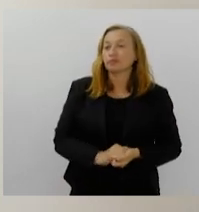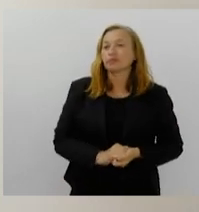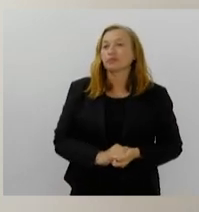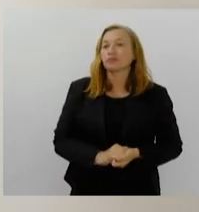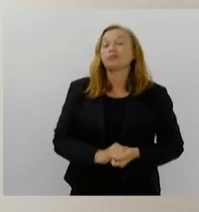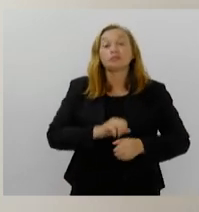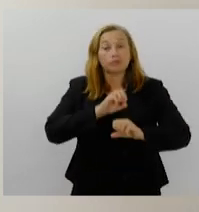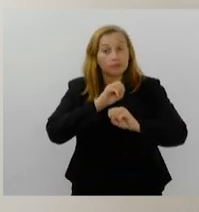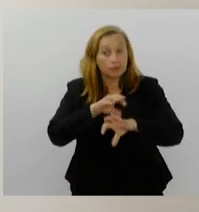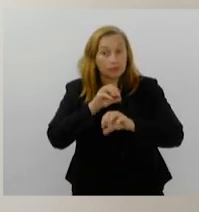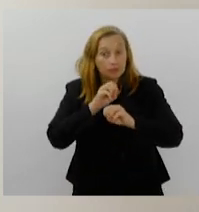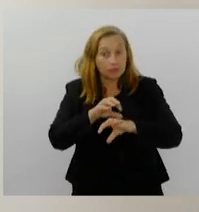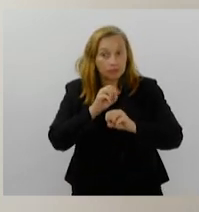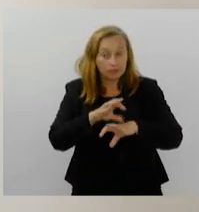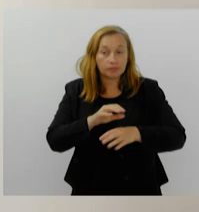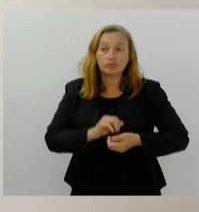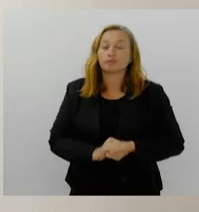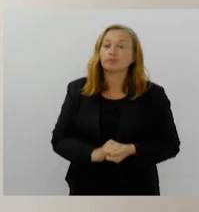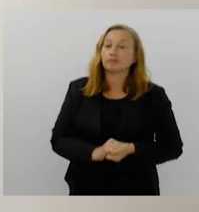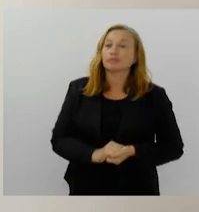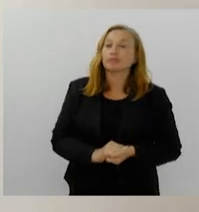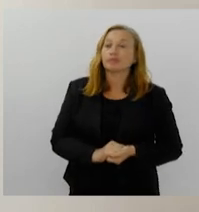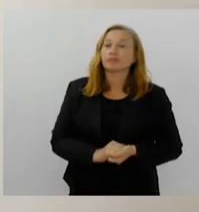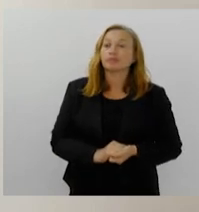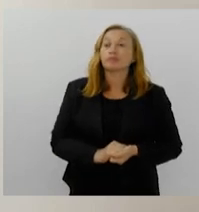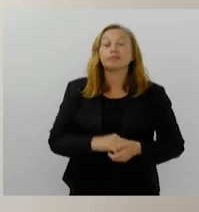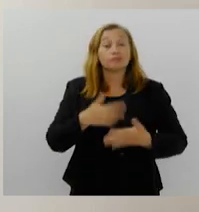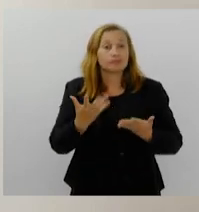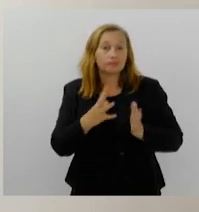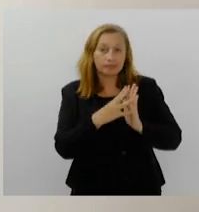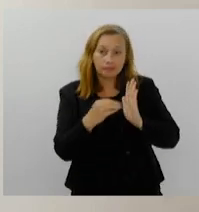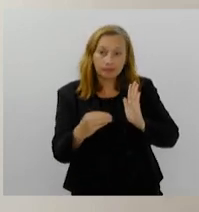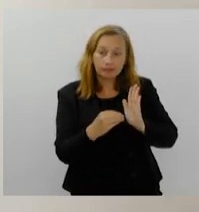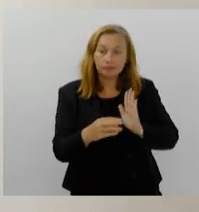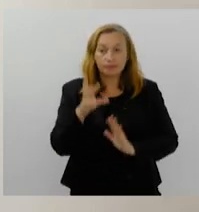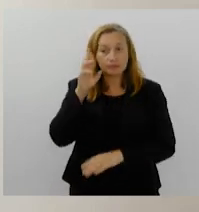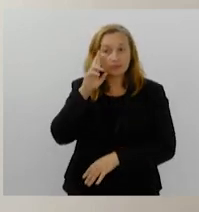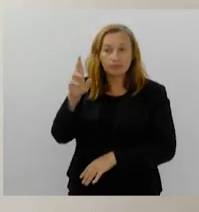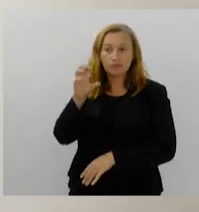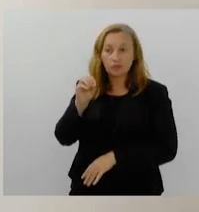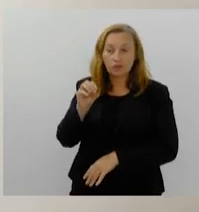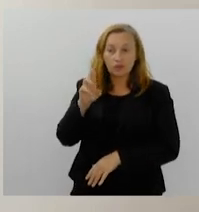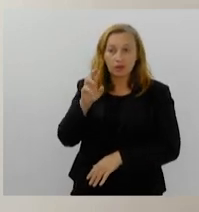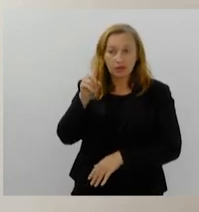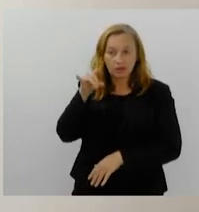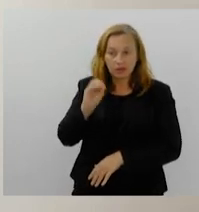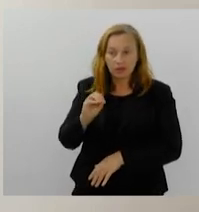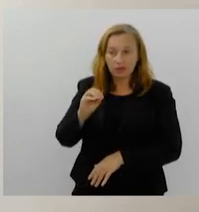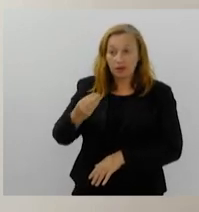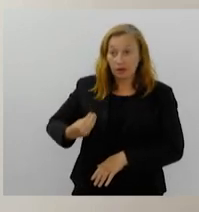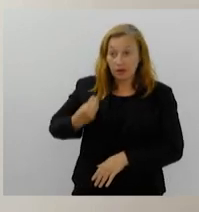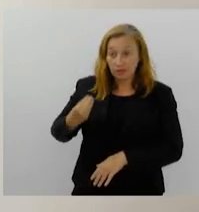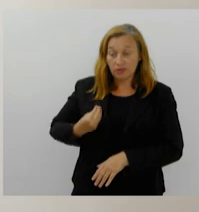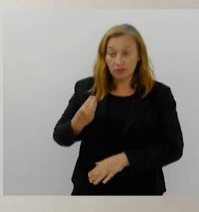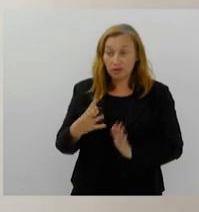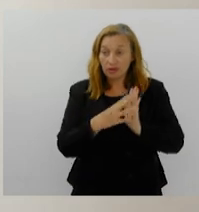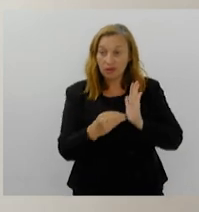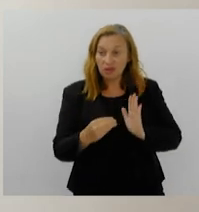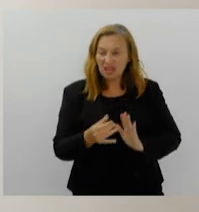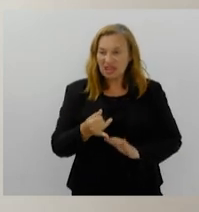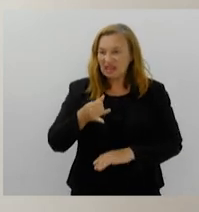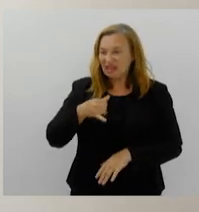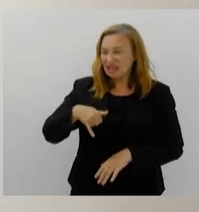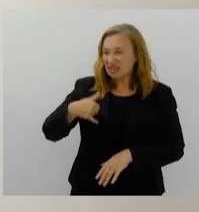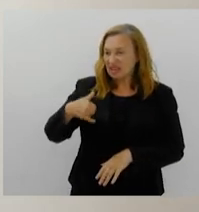de educar pelo exemplo. E por falar em exemplo, o senhor Orlandino é um exemplo vivo de que a idade não é um